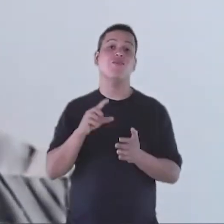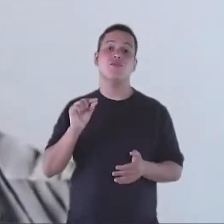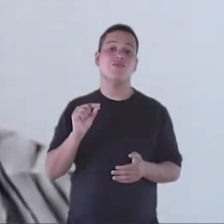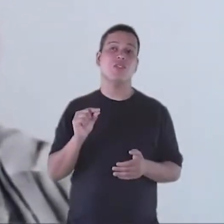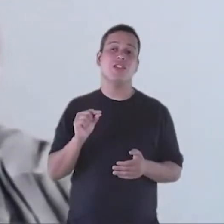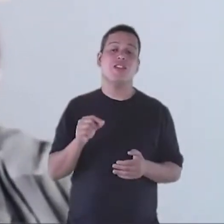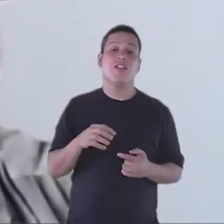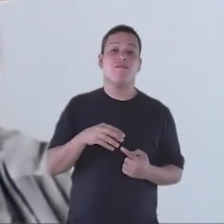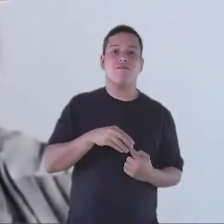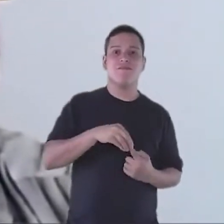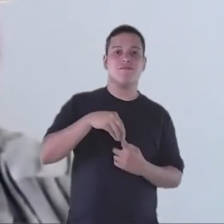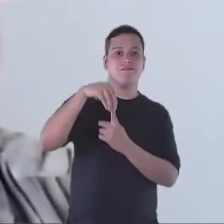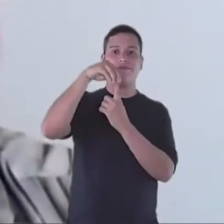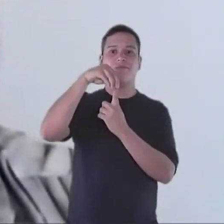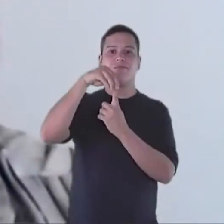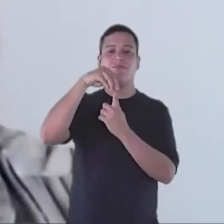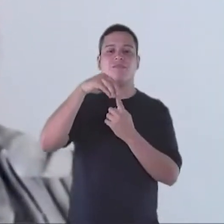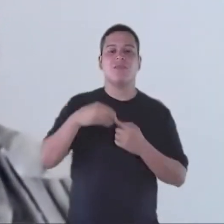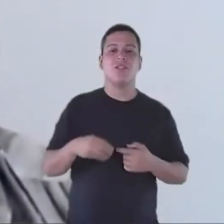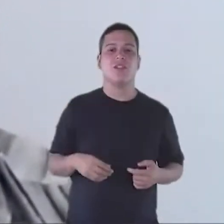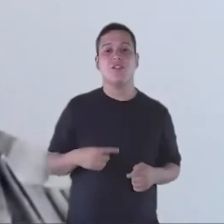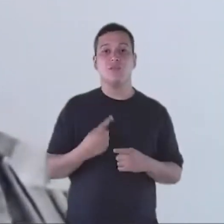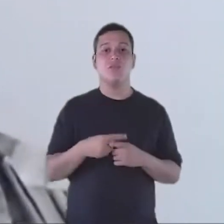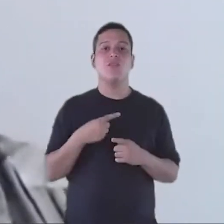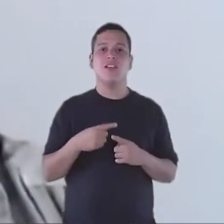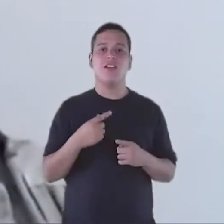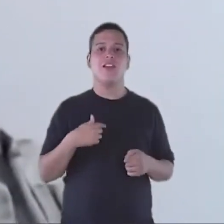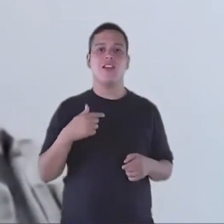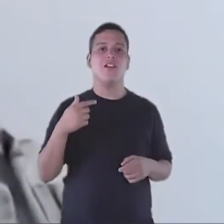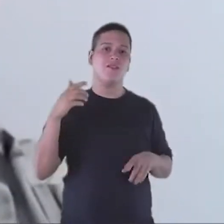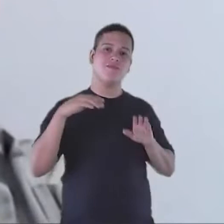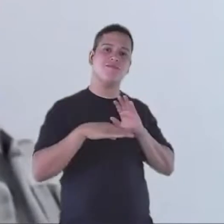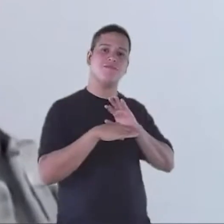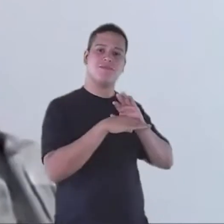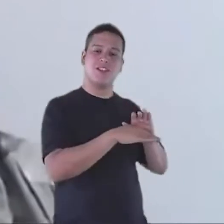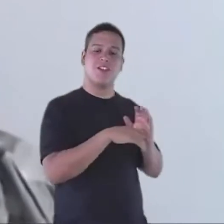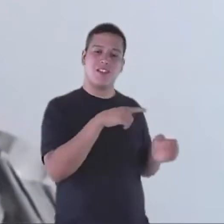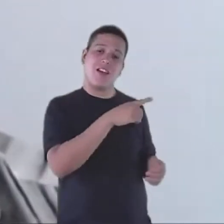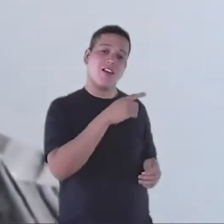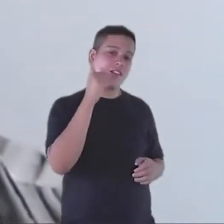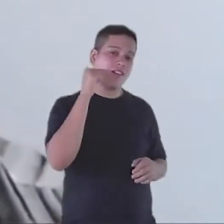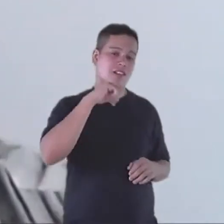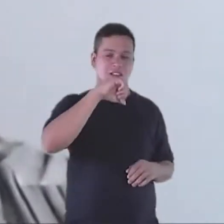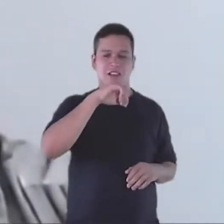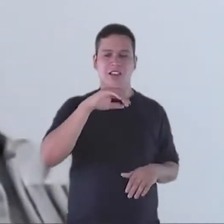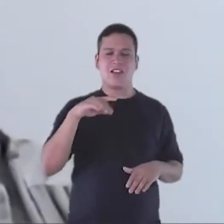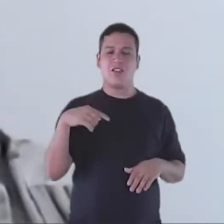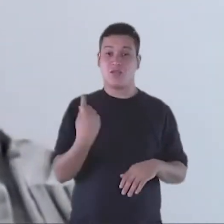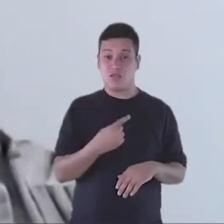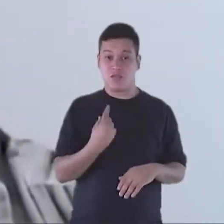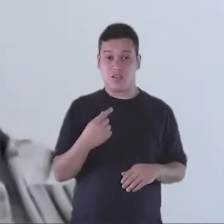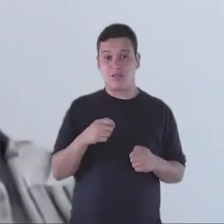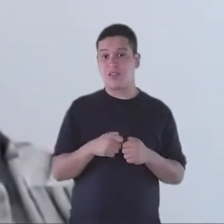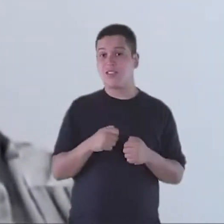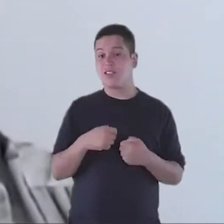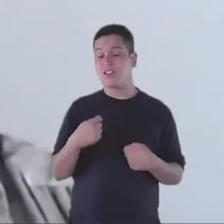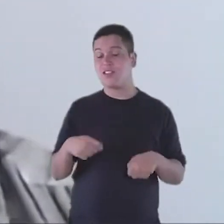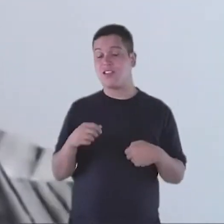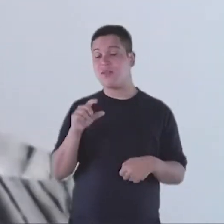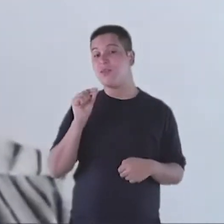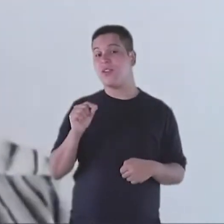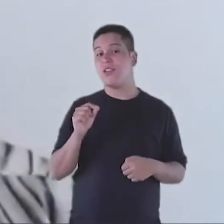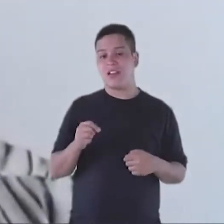Ah, vou ajudar a mãe. E tínhamos que separar os feijões, que a gente comprava a granel no